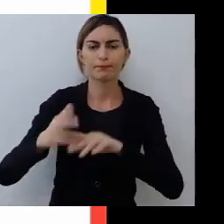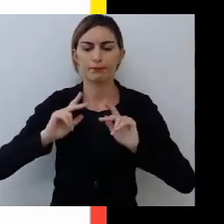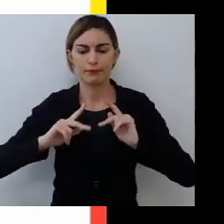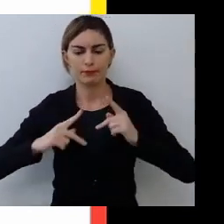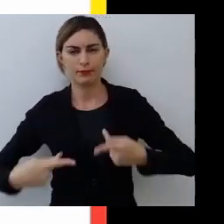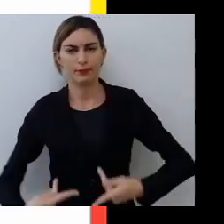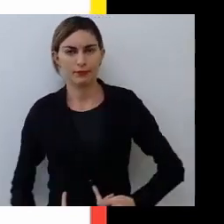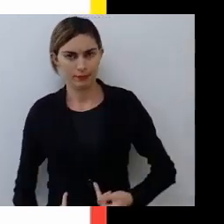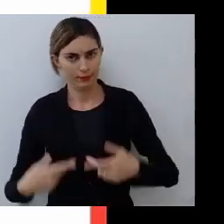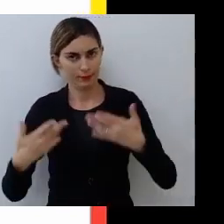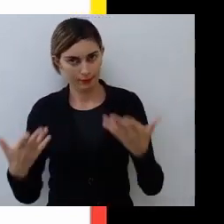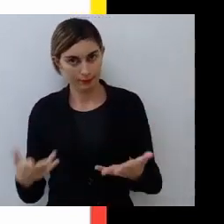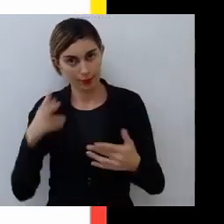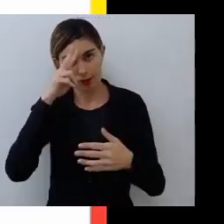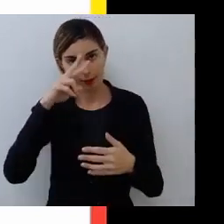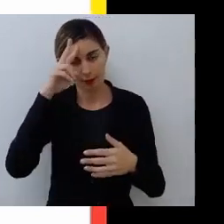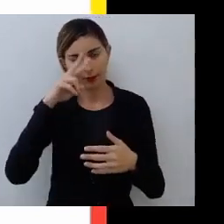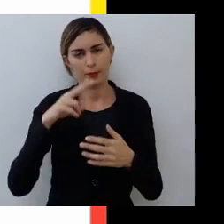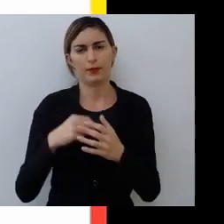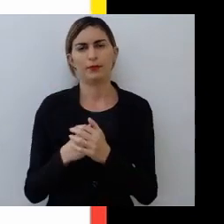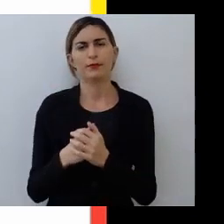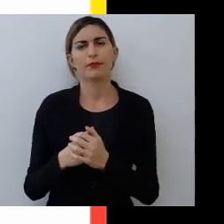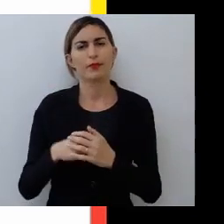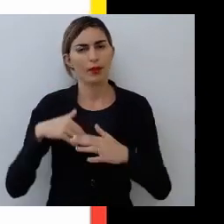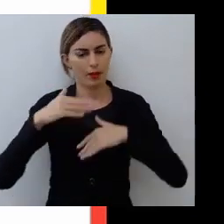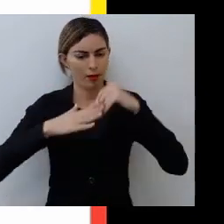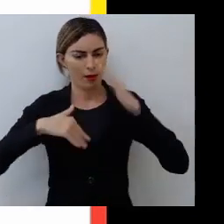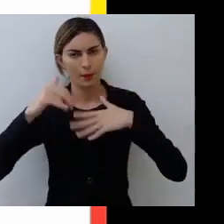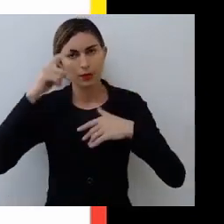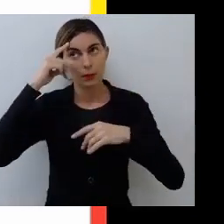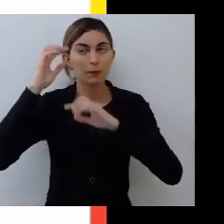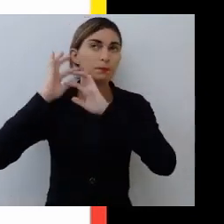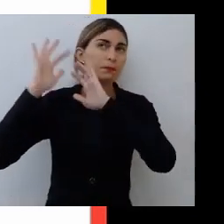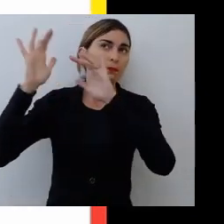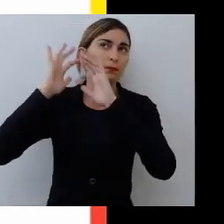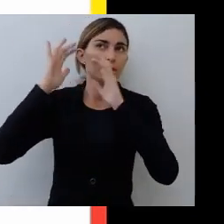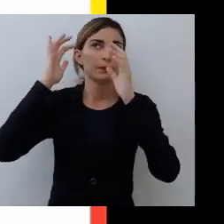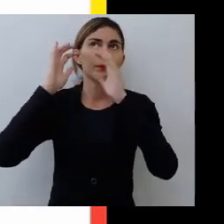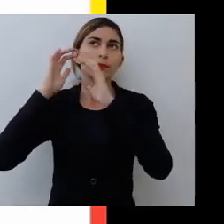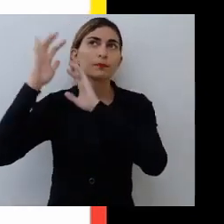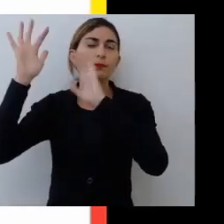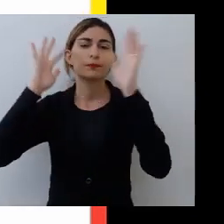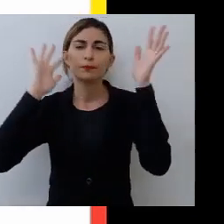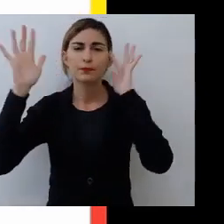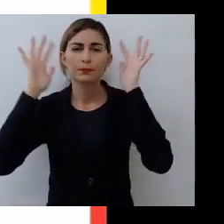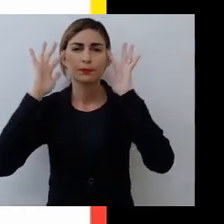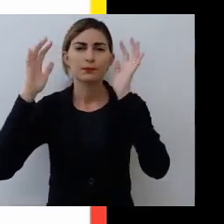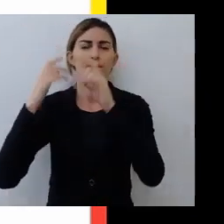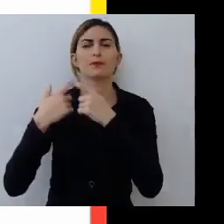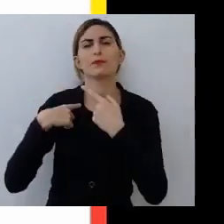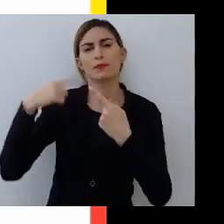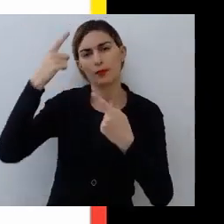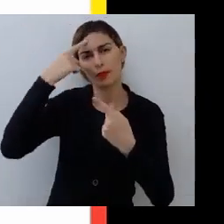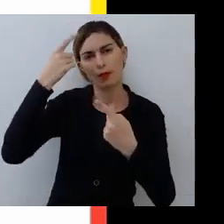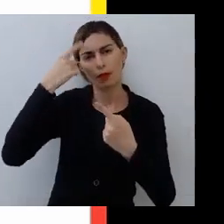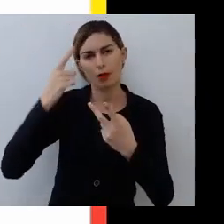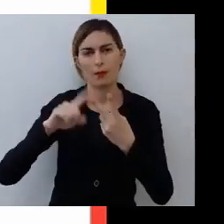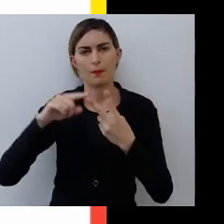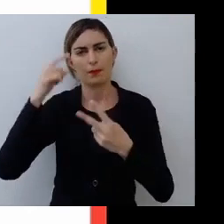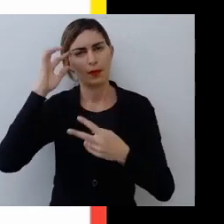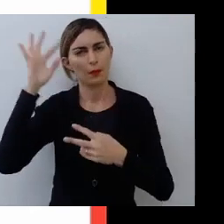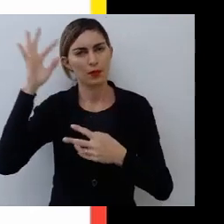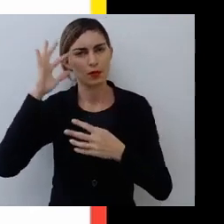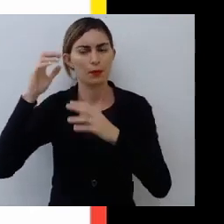humanos. Tá? Lembre, capacidade de raciocínio, raciocínio lógico,